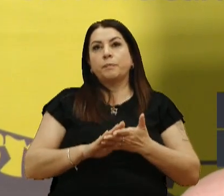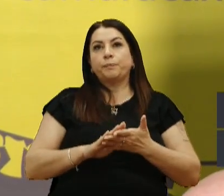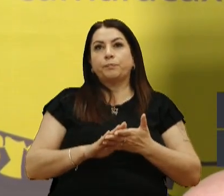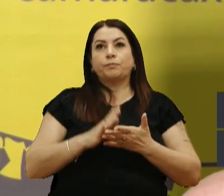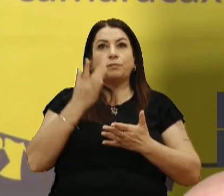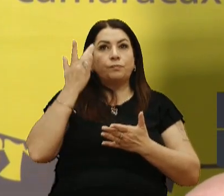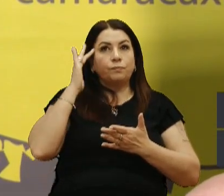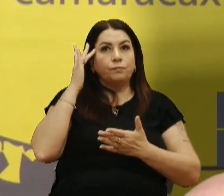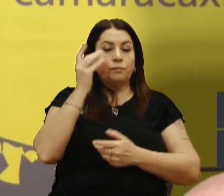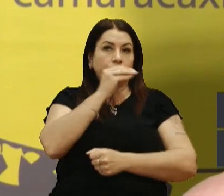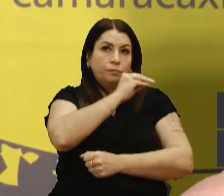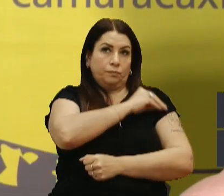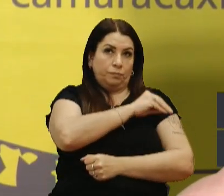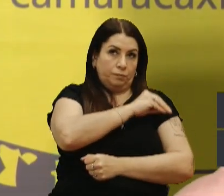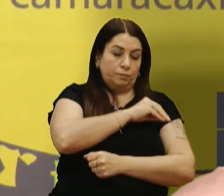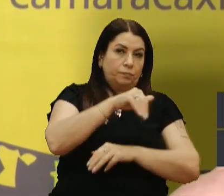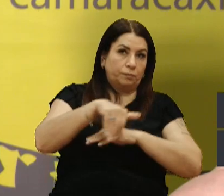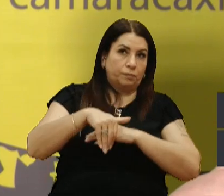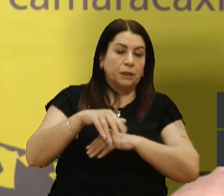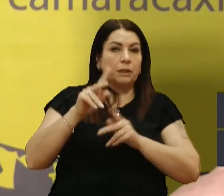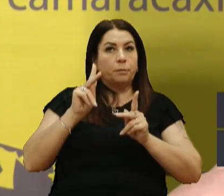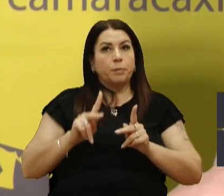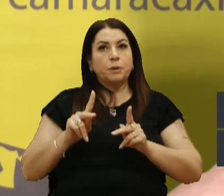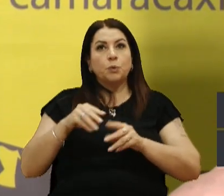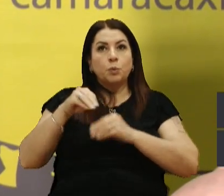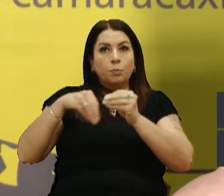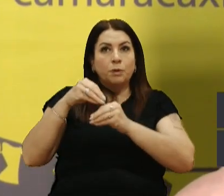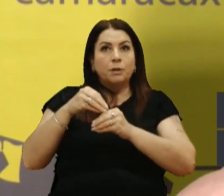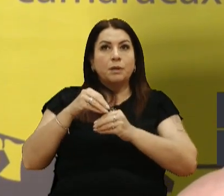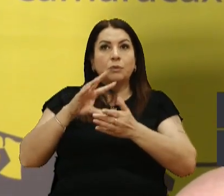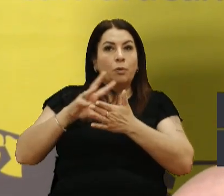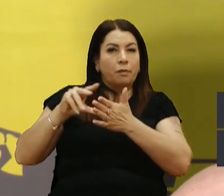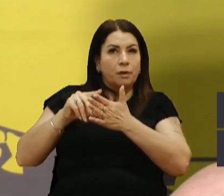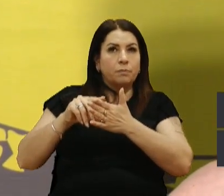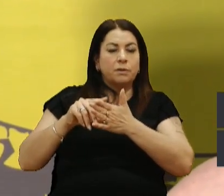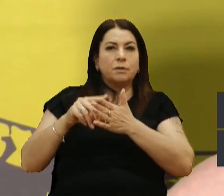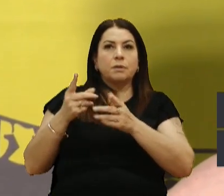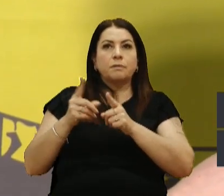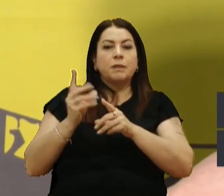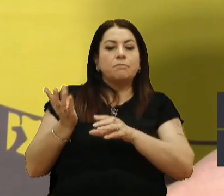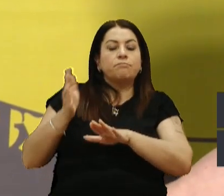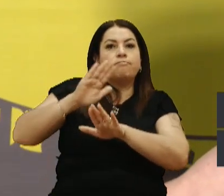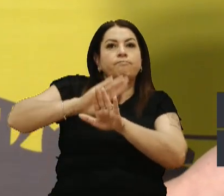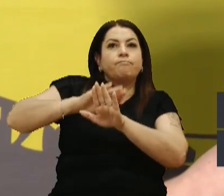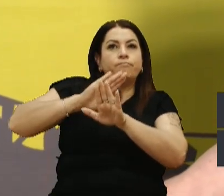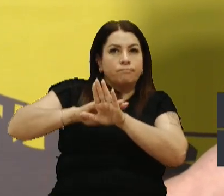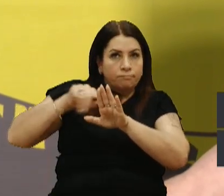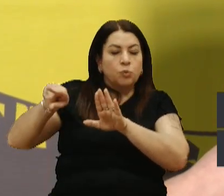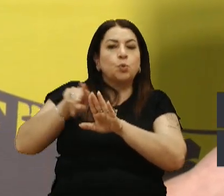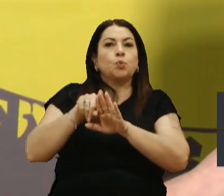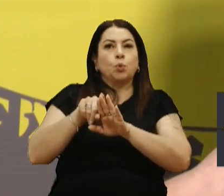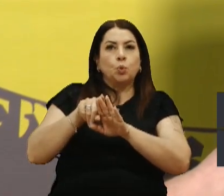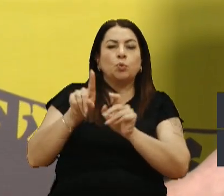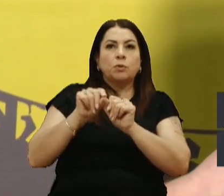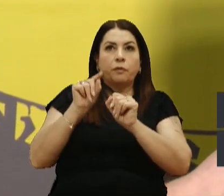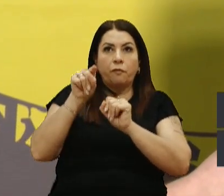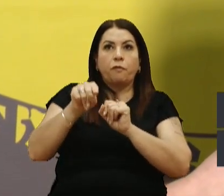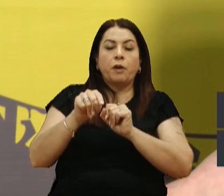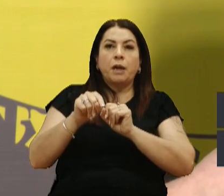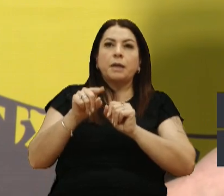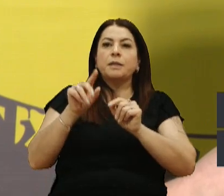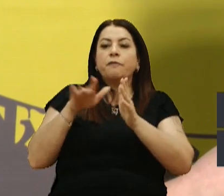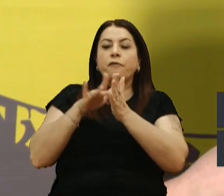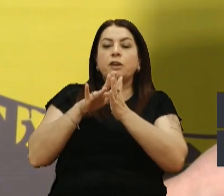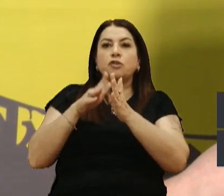né, viciada no álcool e está em situação de rua, e tem ali no meio também bandidos, travestidos, né, que se fazem de